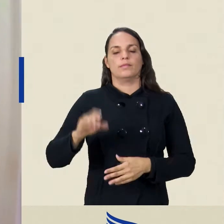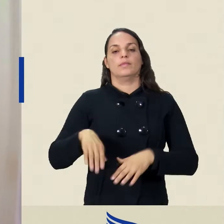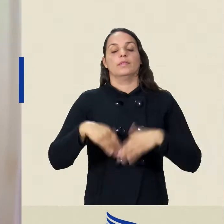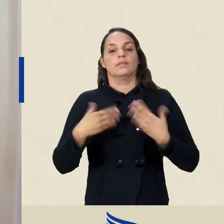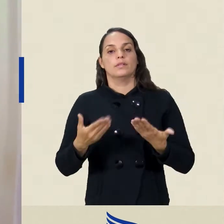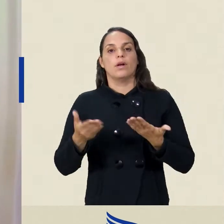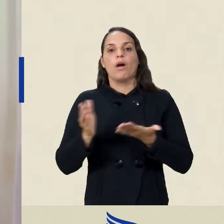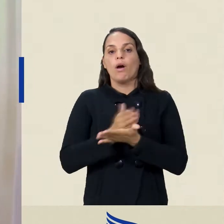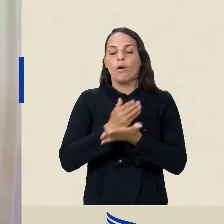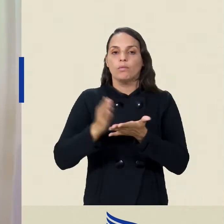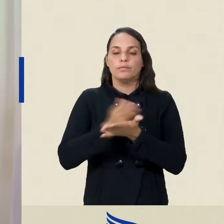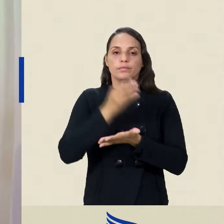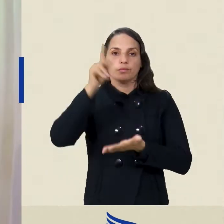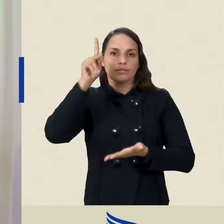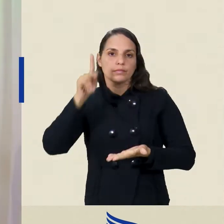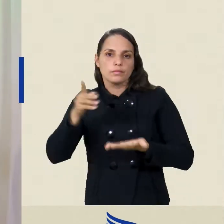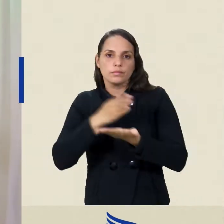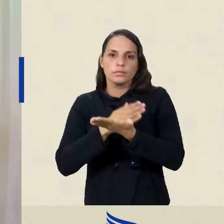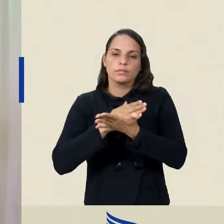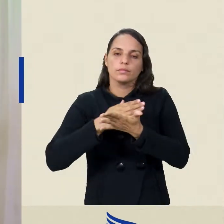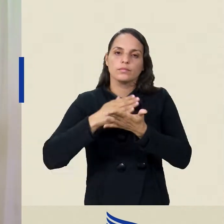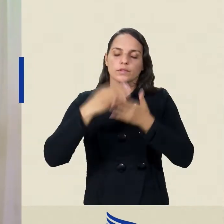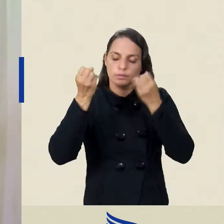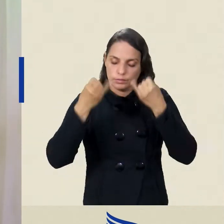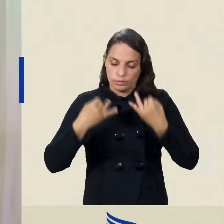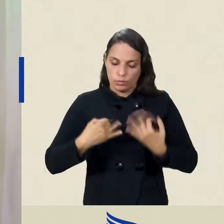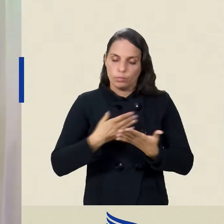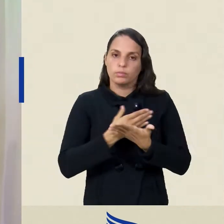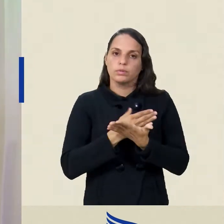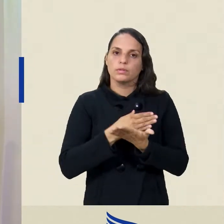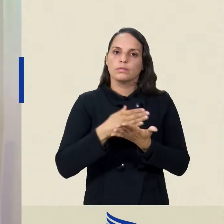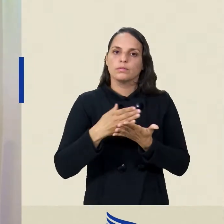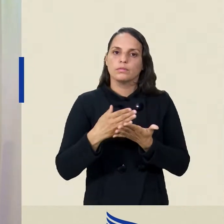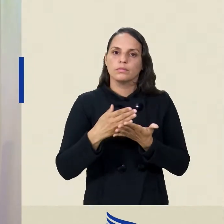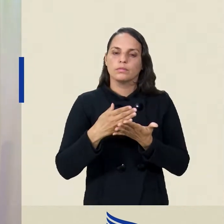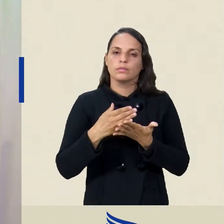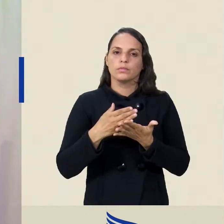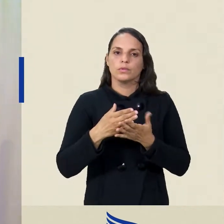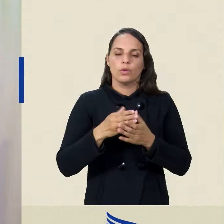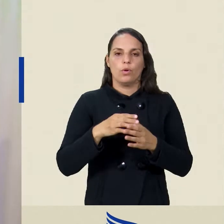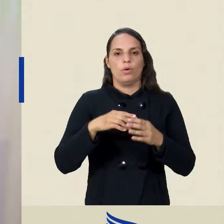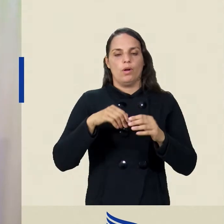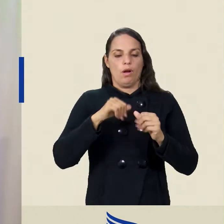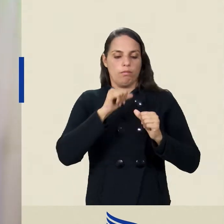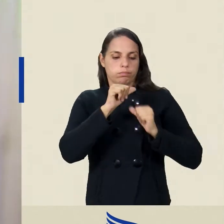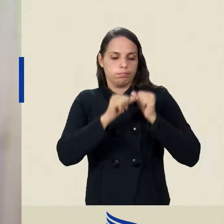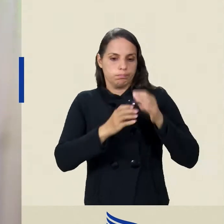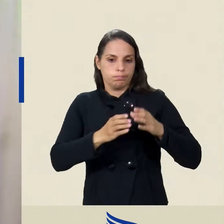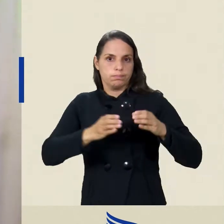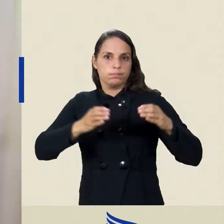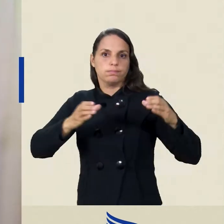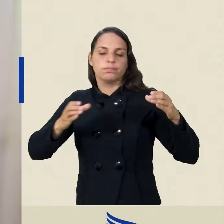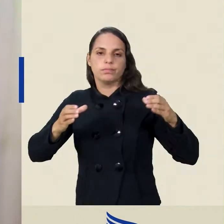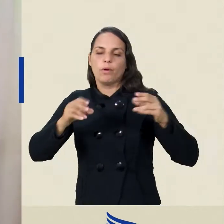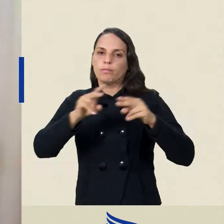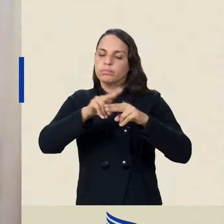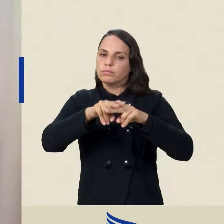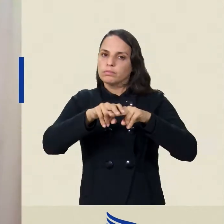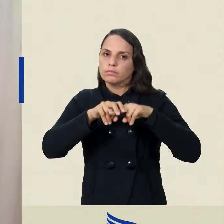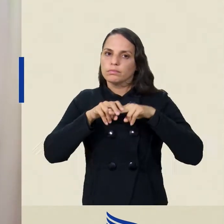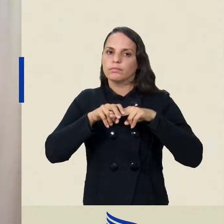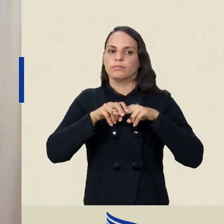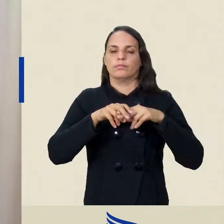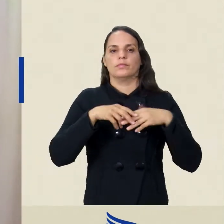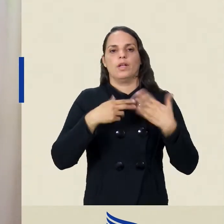no assunto, iniciou-se por ocasião do aumento dos conversos e pela impossibilidade